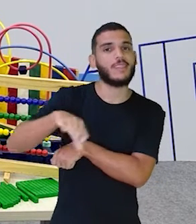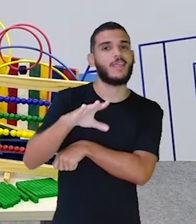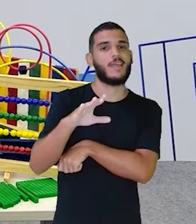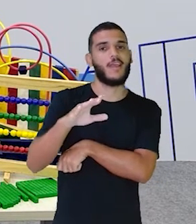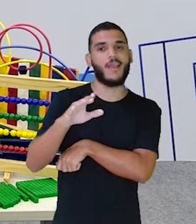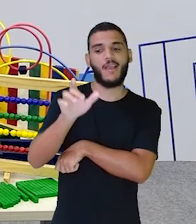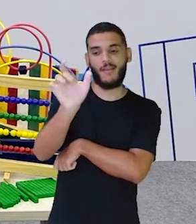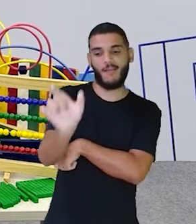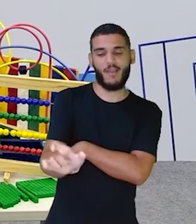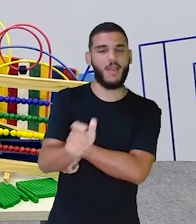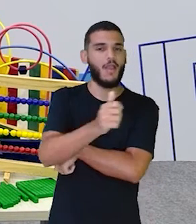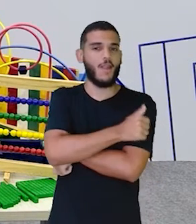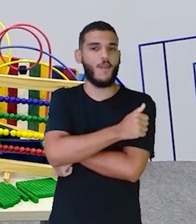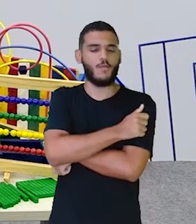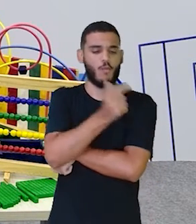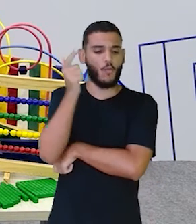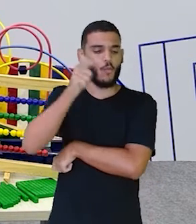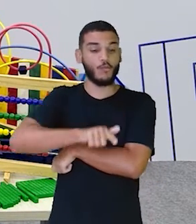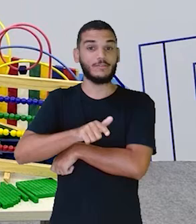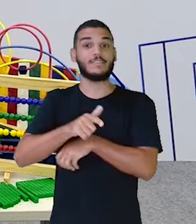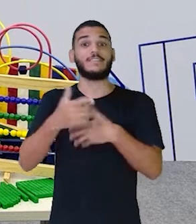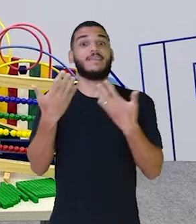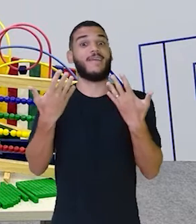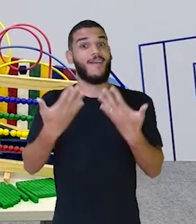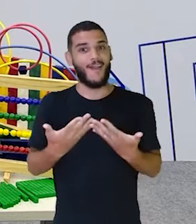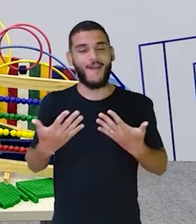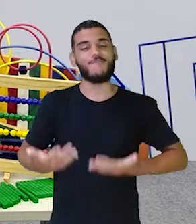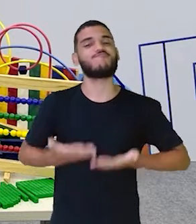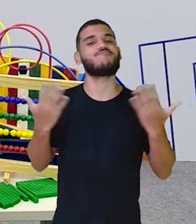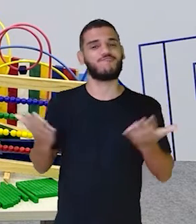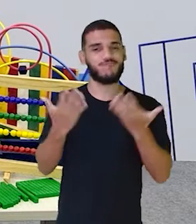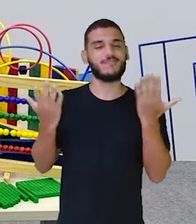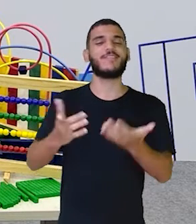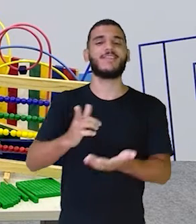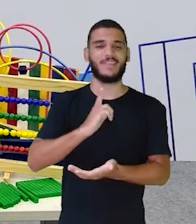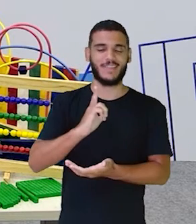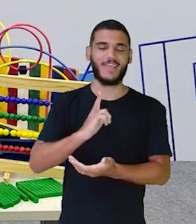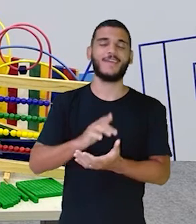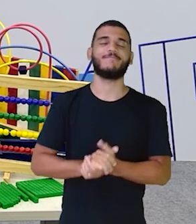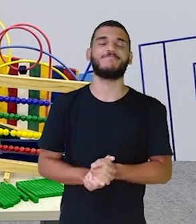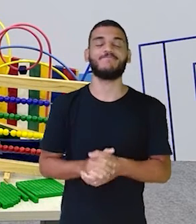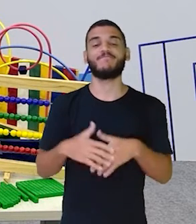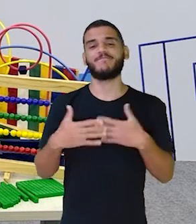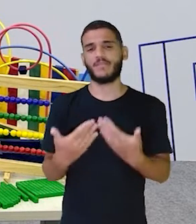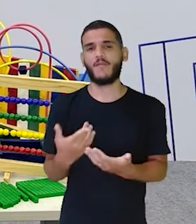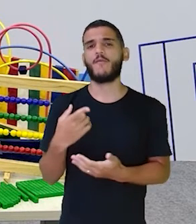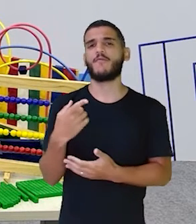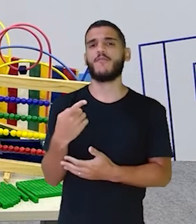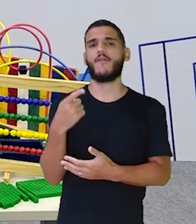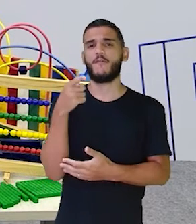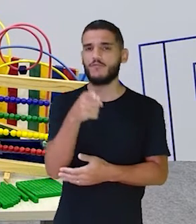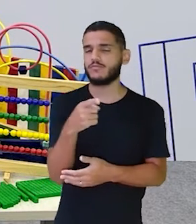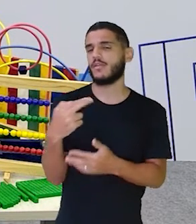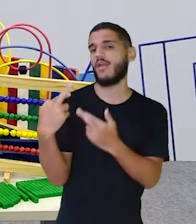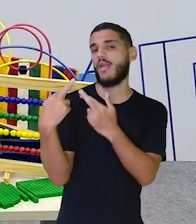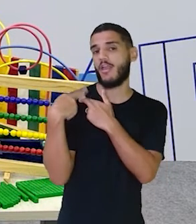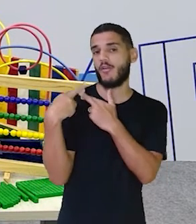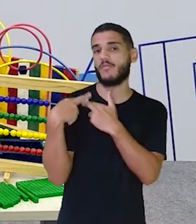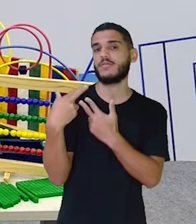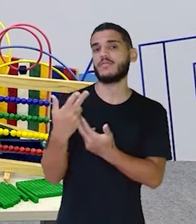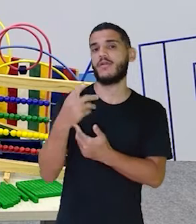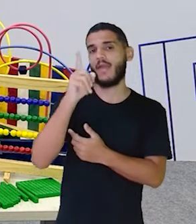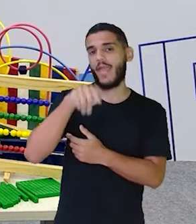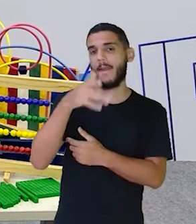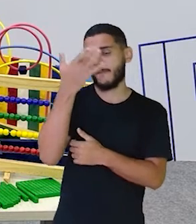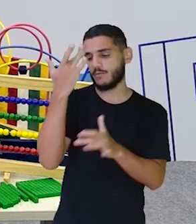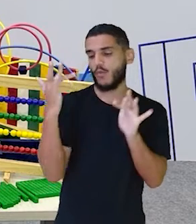que ele consiga e não saia frustrado daquele momento. Então, mas aí você que conhece o estudante, até